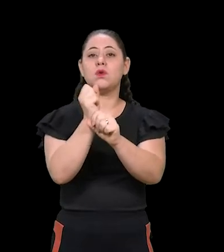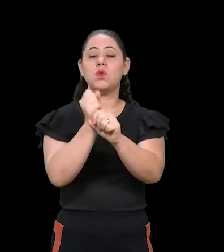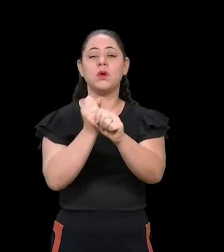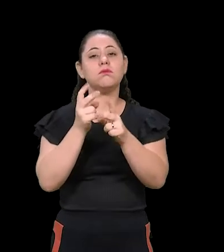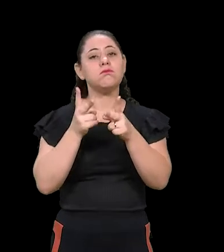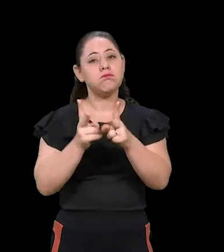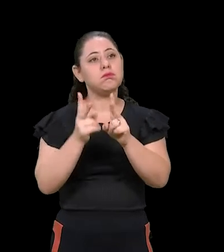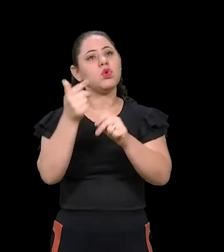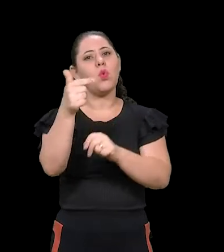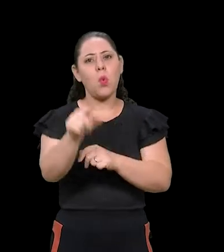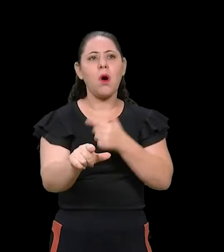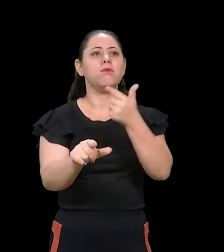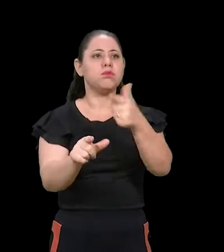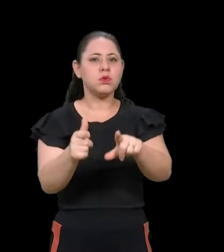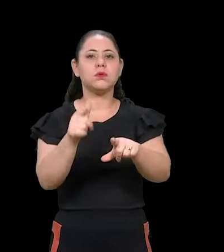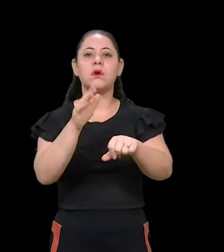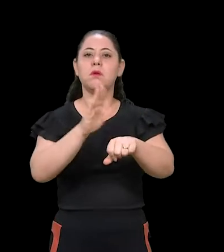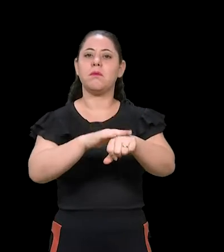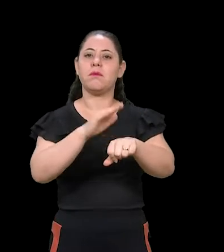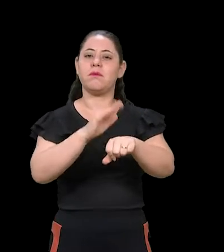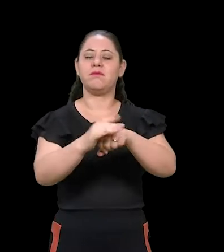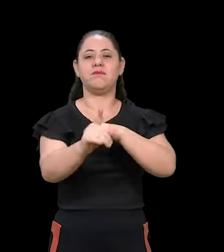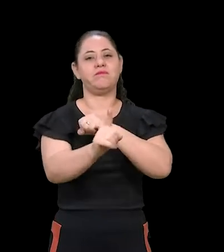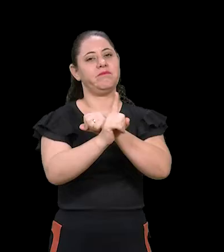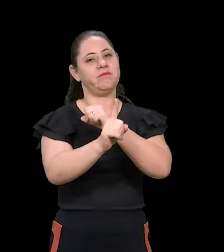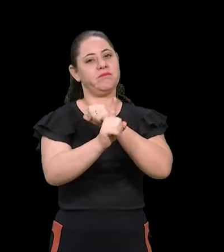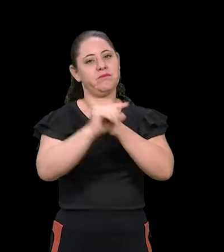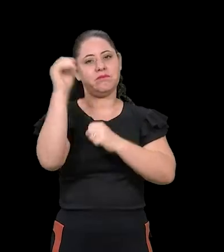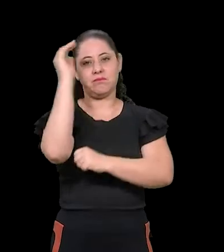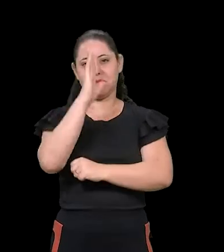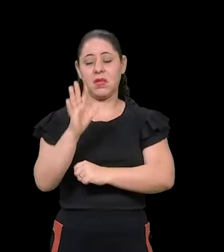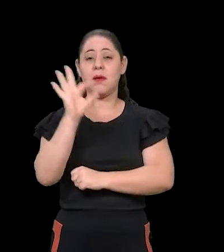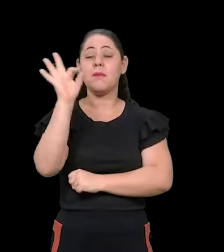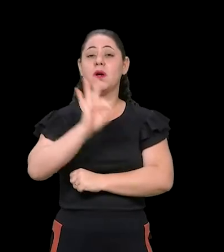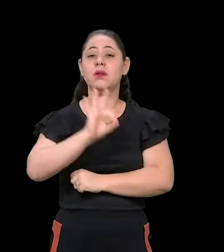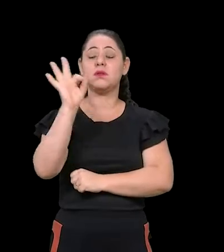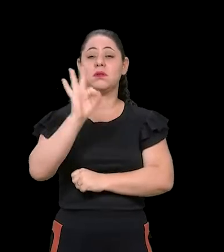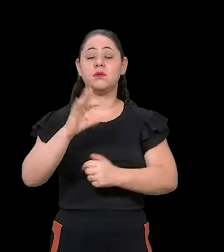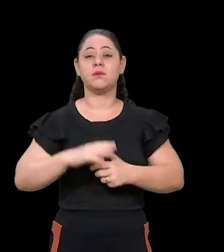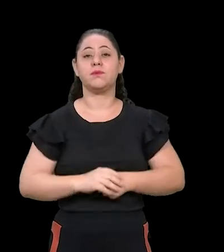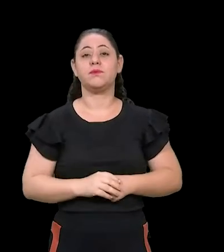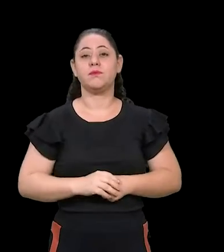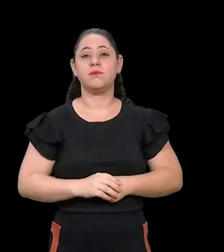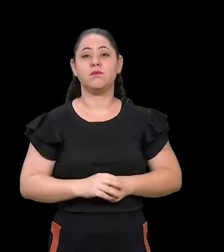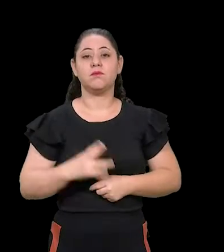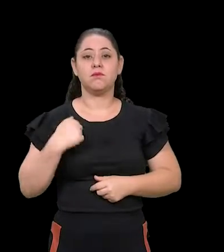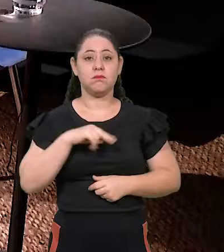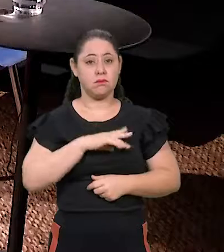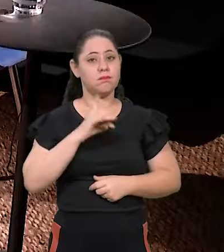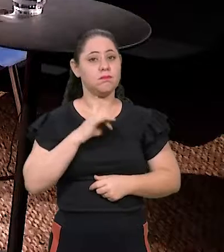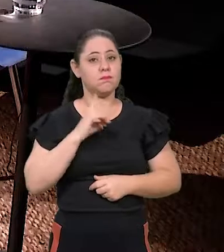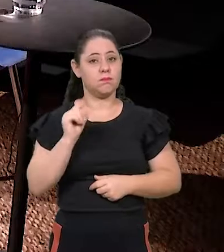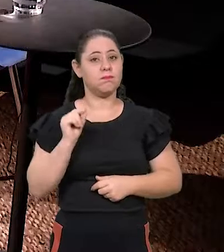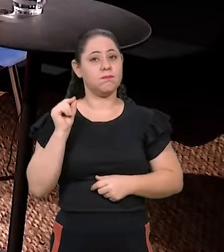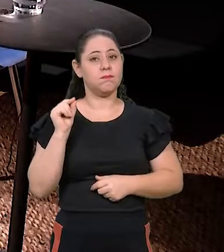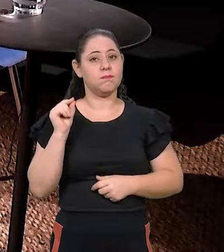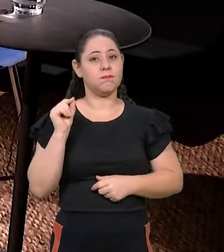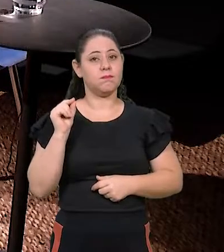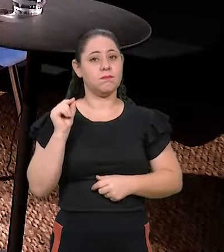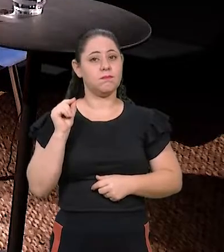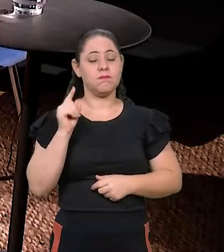pelo 4º ano seguido como o Sebrae que mais atende no Brasil em percentual, né, per capita. Então nós